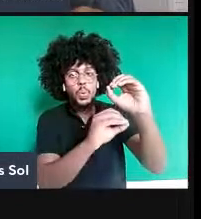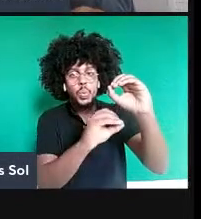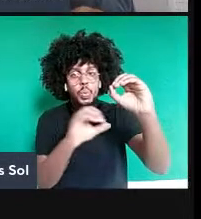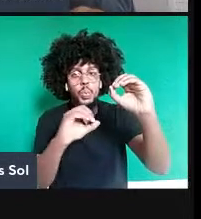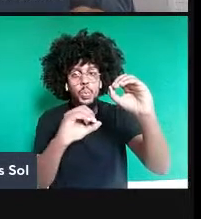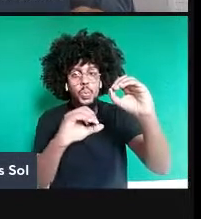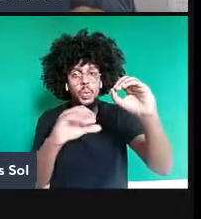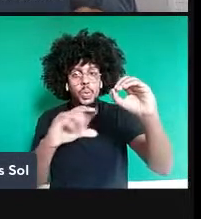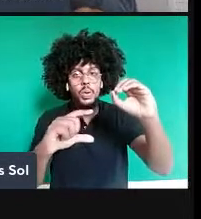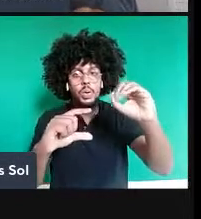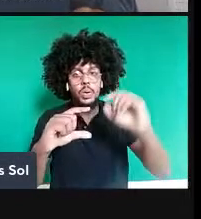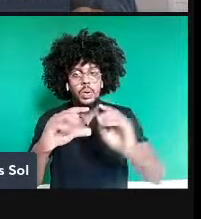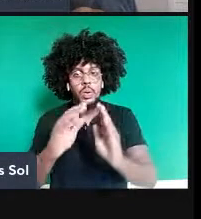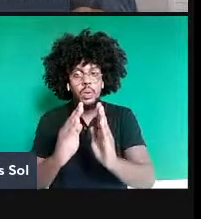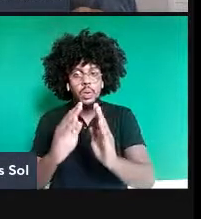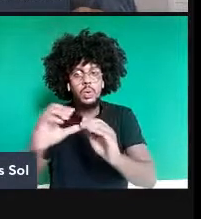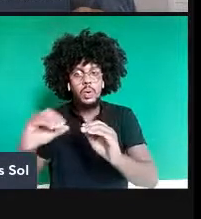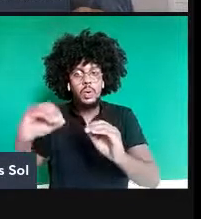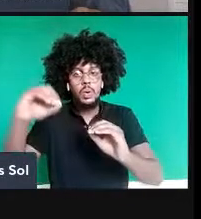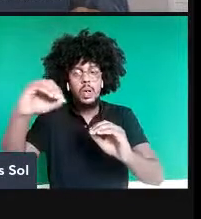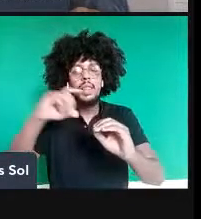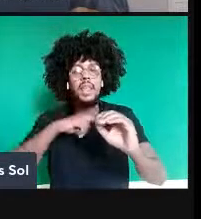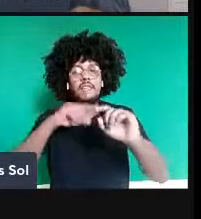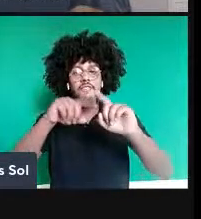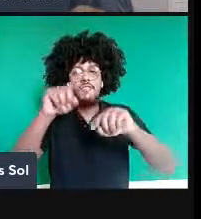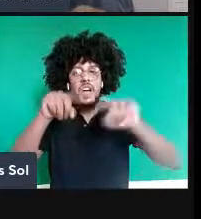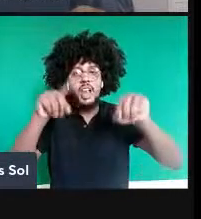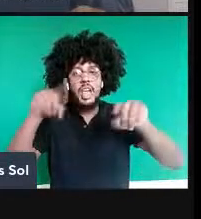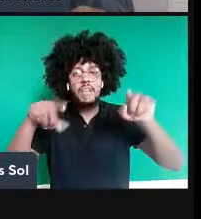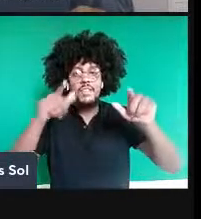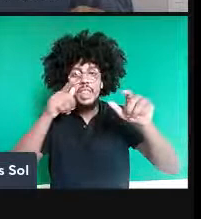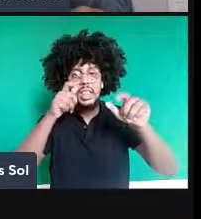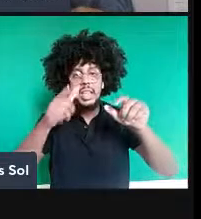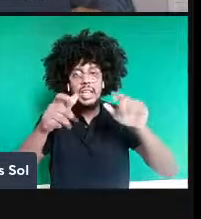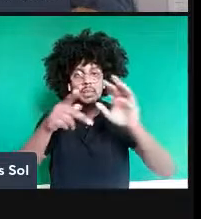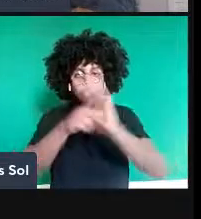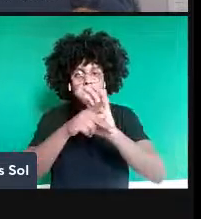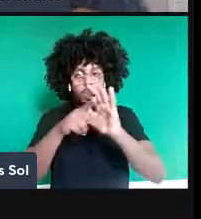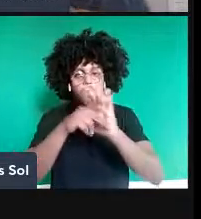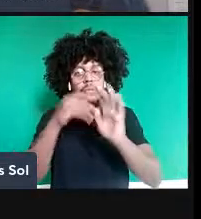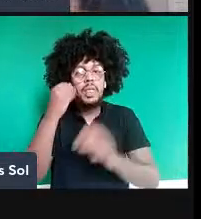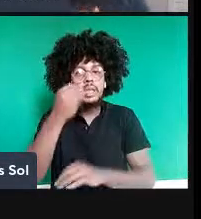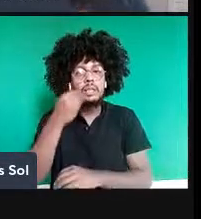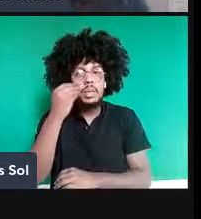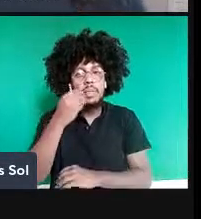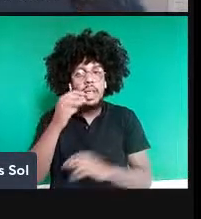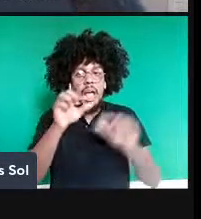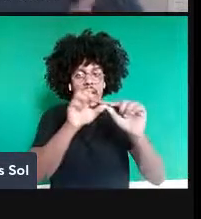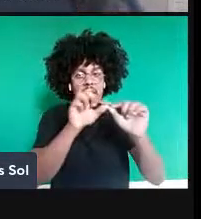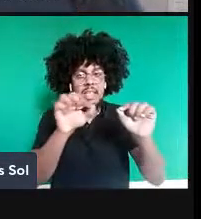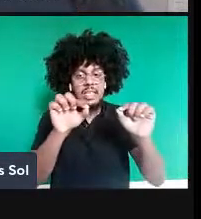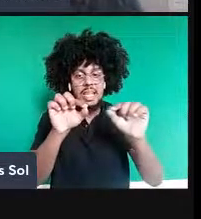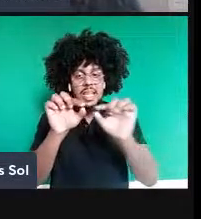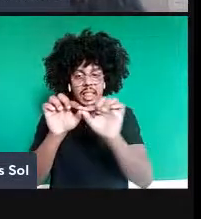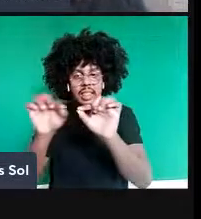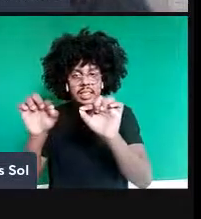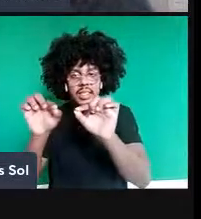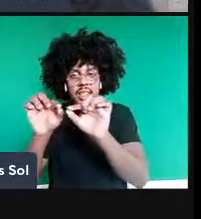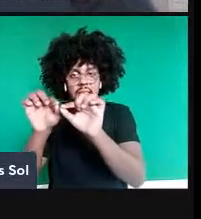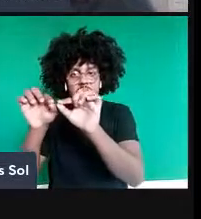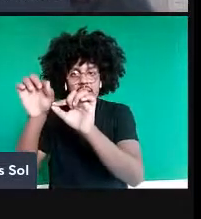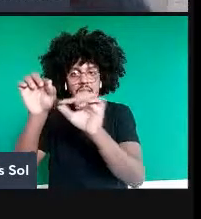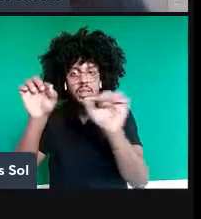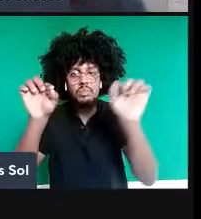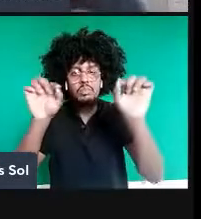dá uma variável de interesse que eu tenho nesse experimento. E essas setinhas aqui codificam as relações de causalidade entre